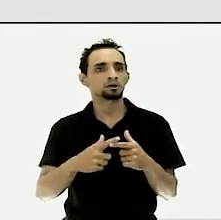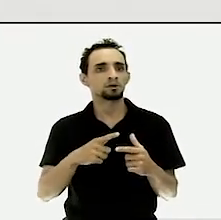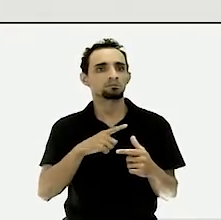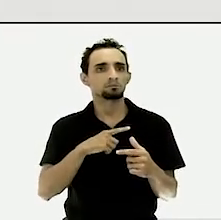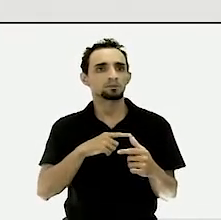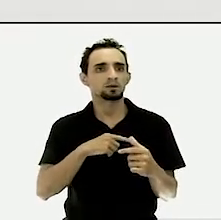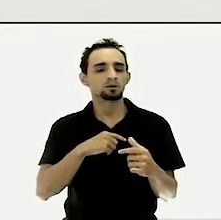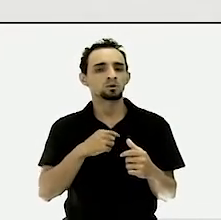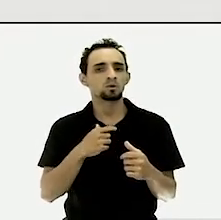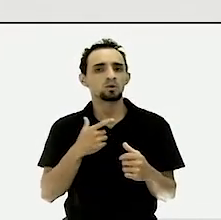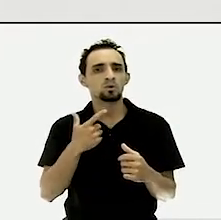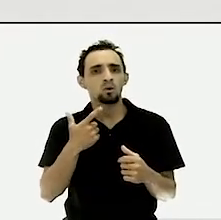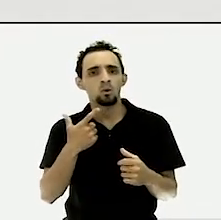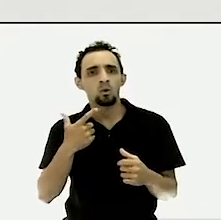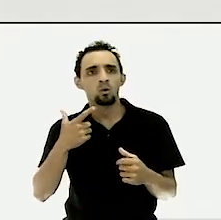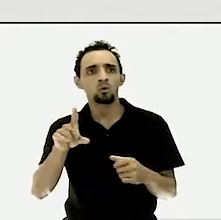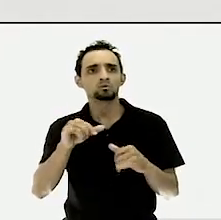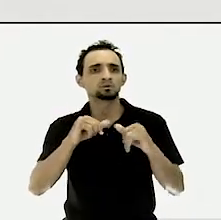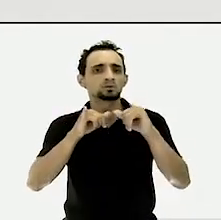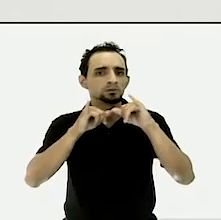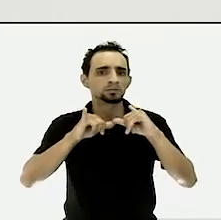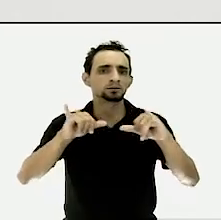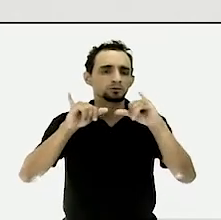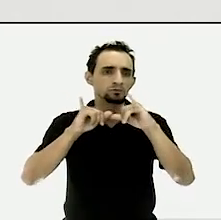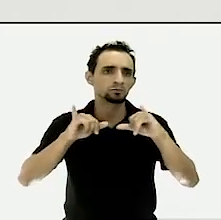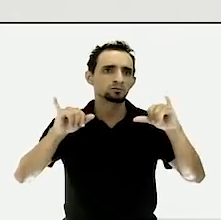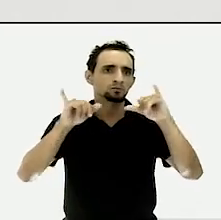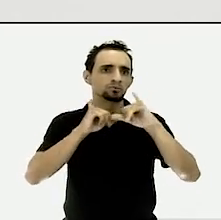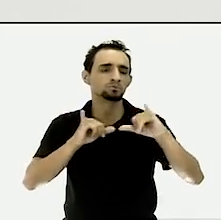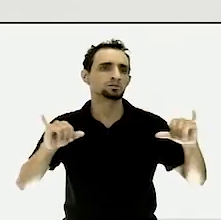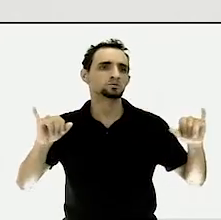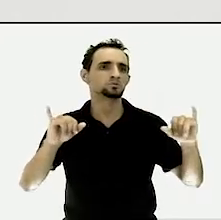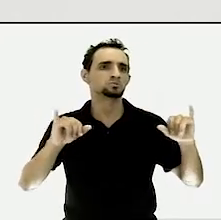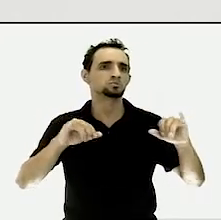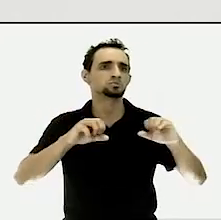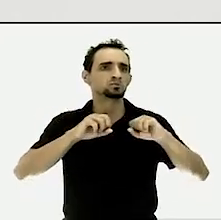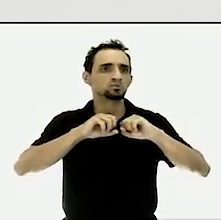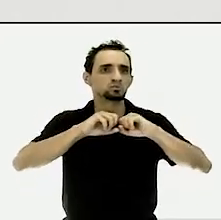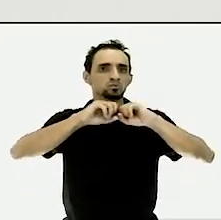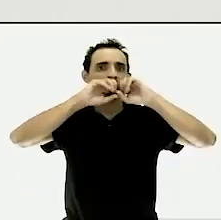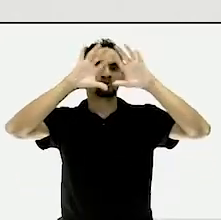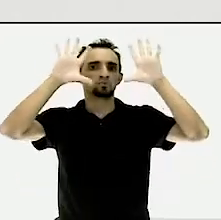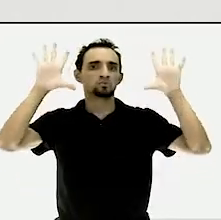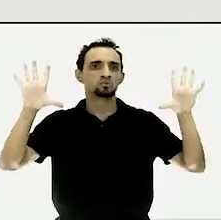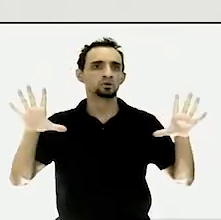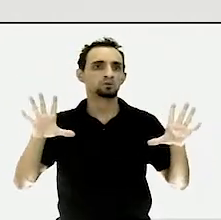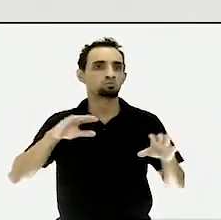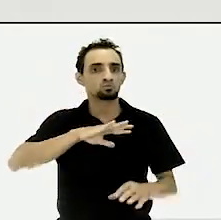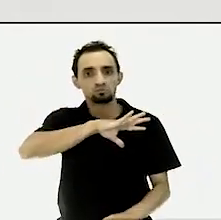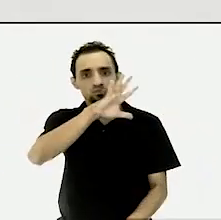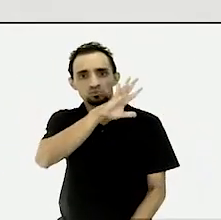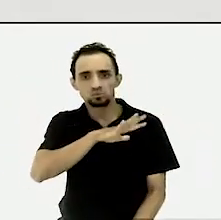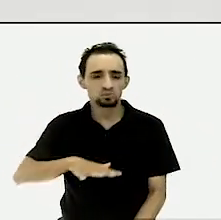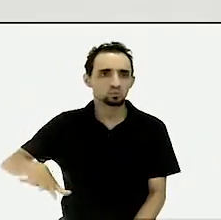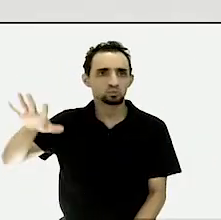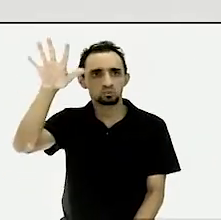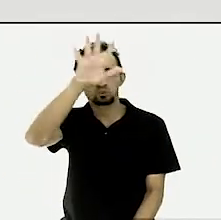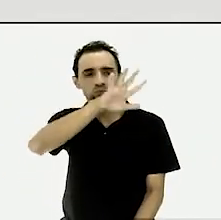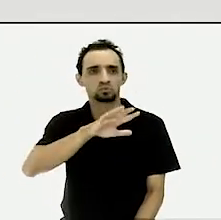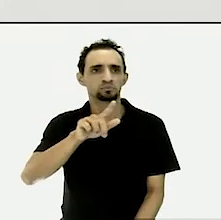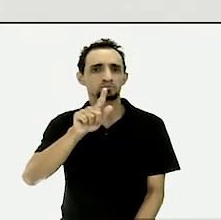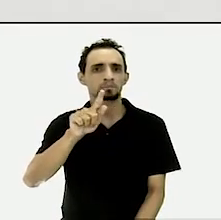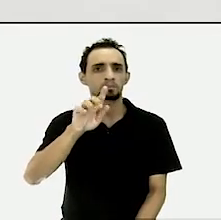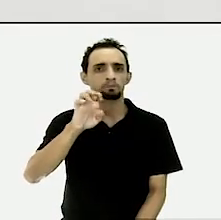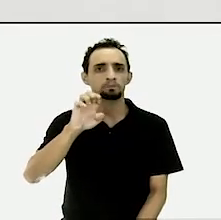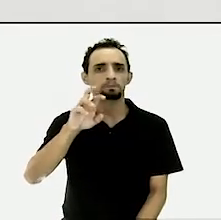afora, repercuta muito, para que chegue às mãos do Congresso Nacional, sim, a esse deputado que cometeu esse ato